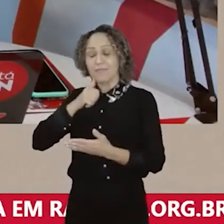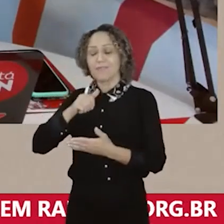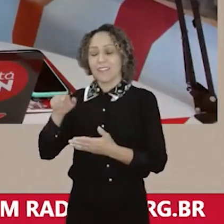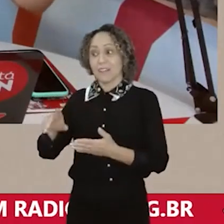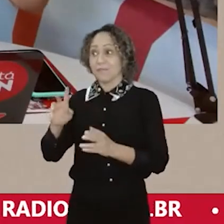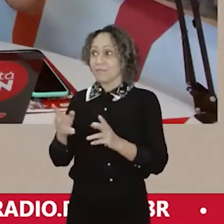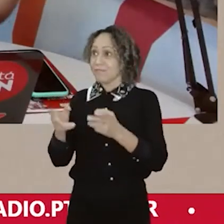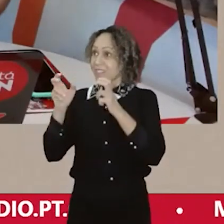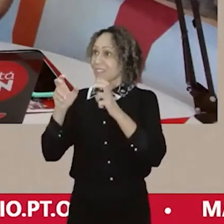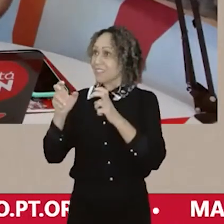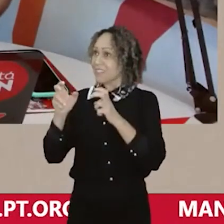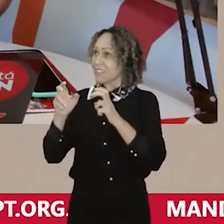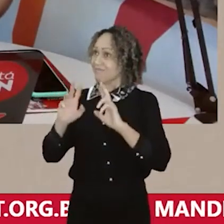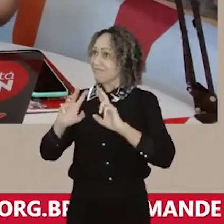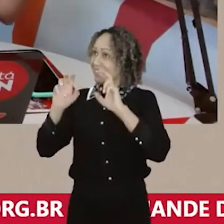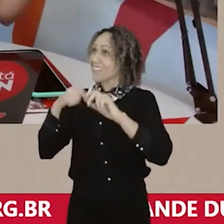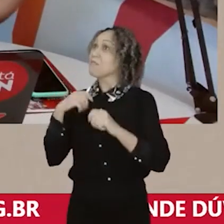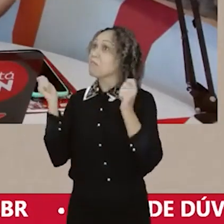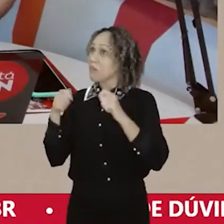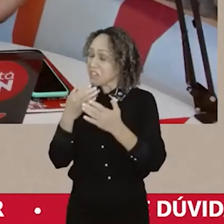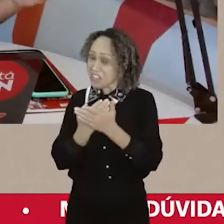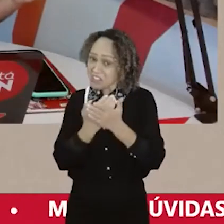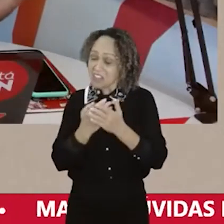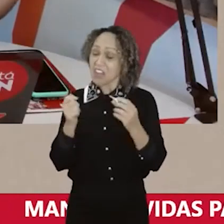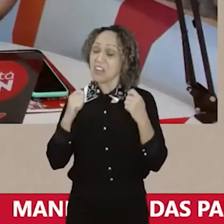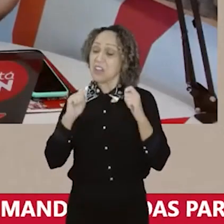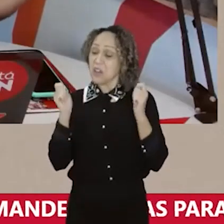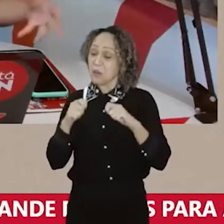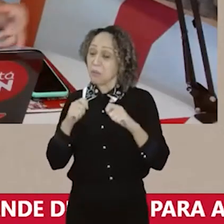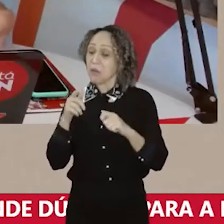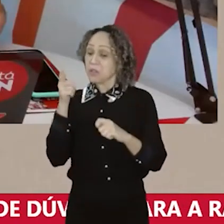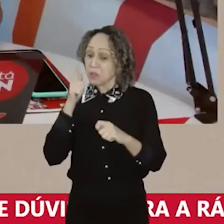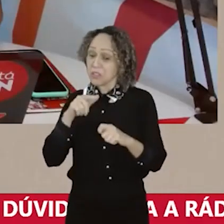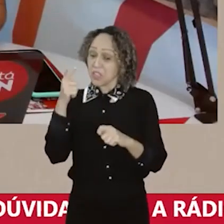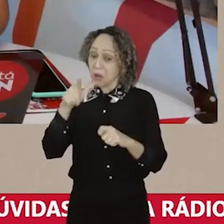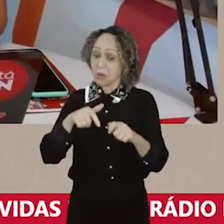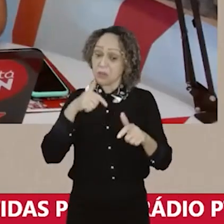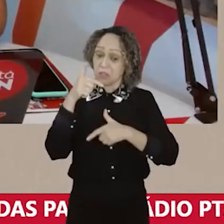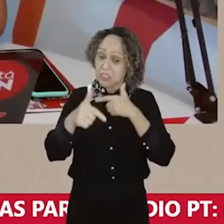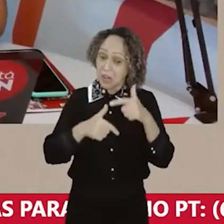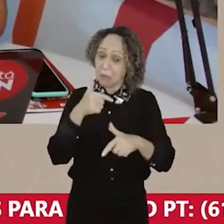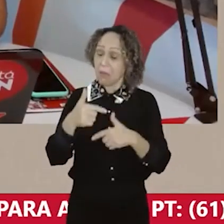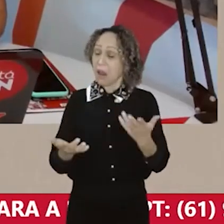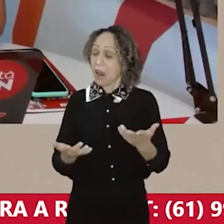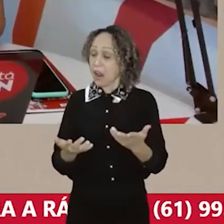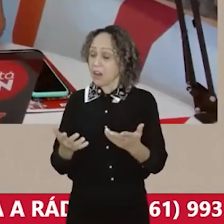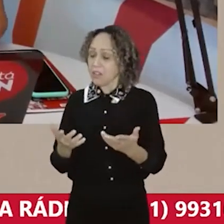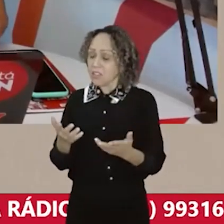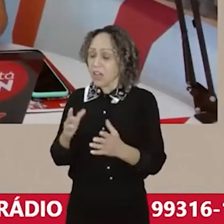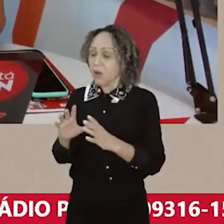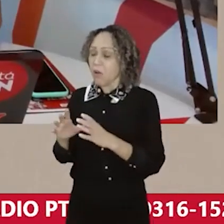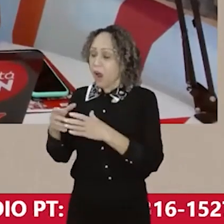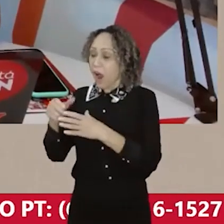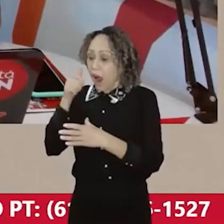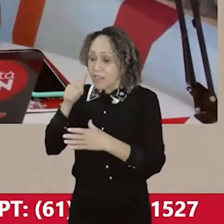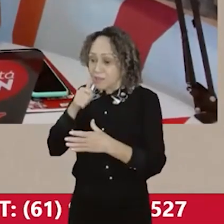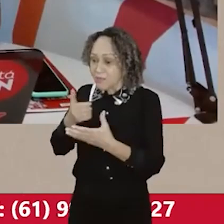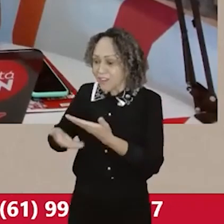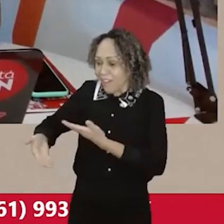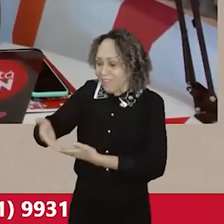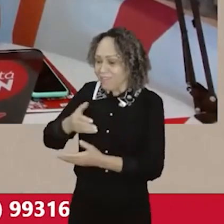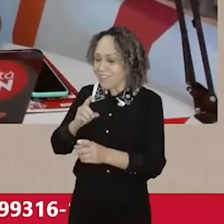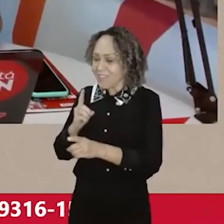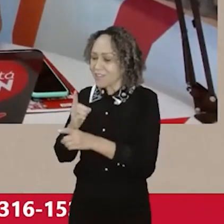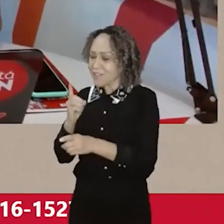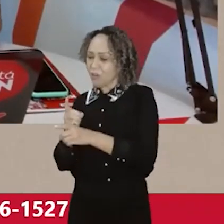eu posso arrumar um outro trabalho, e elas trocarem também esse fortalecimento da rede social entre mulheres, quando as mulheres se encontram